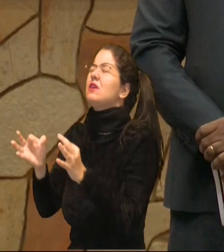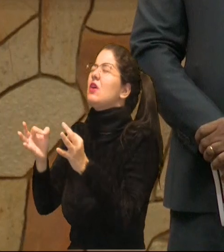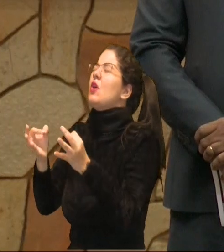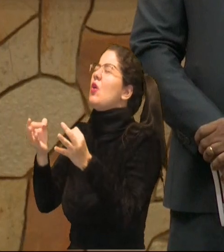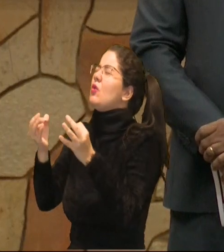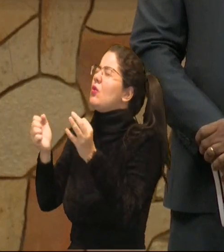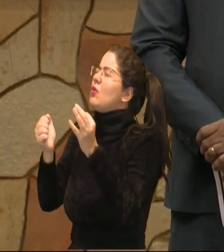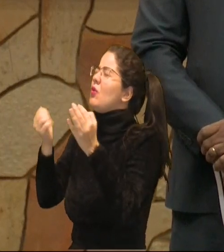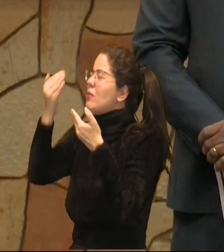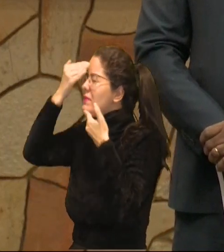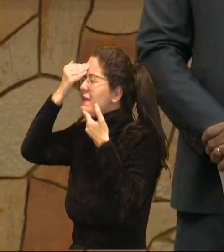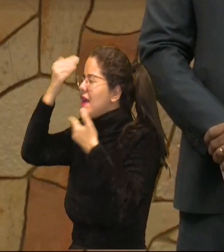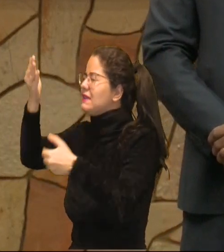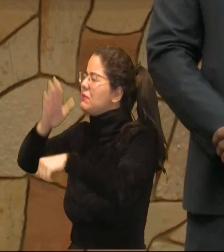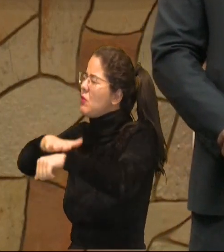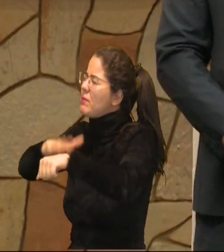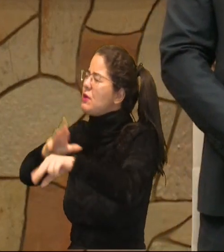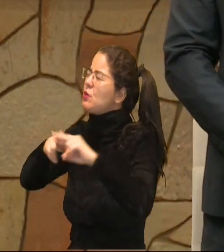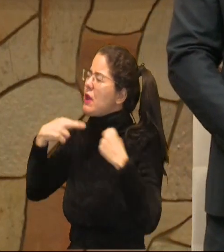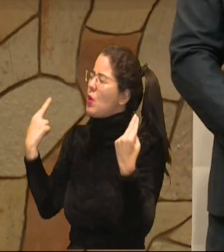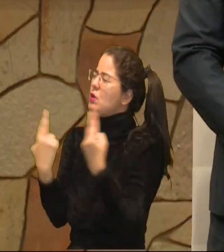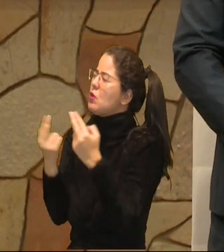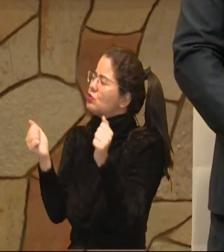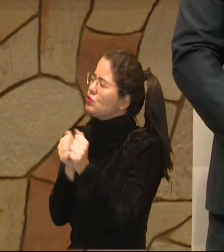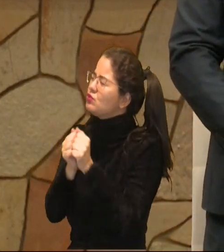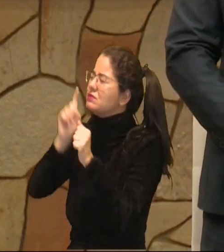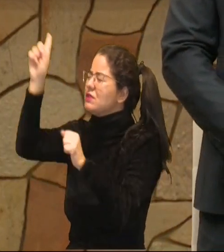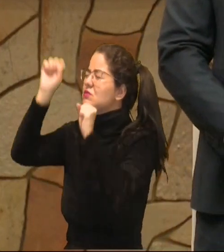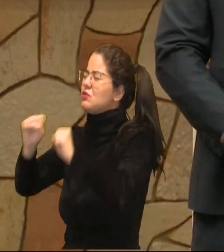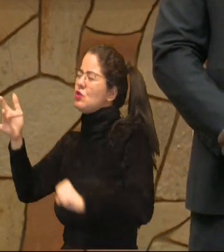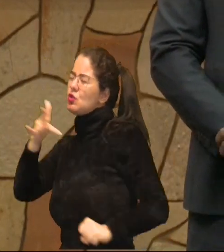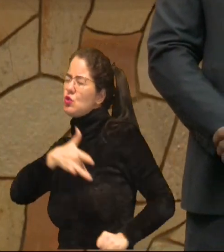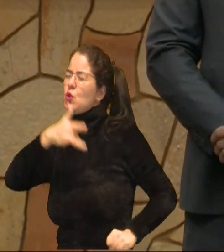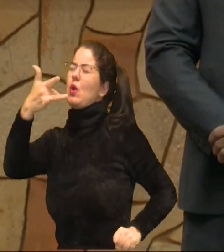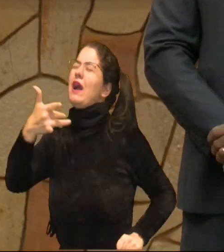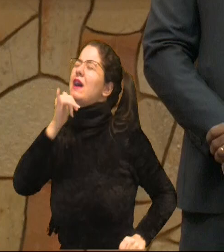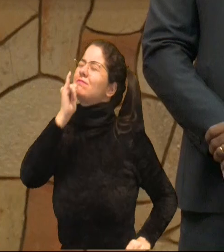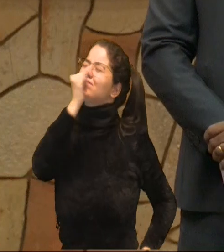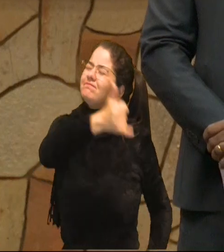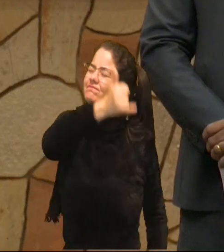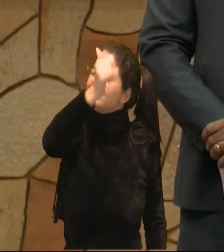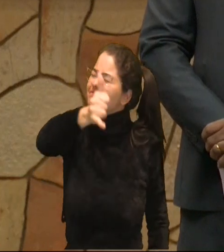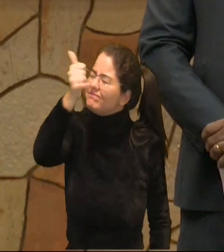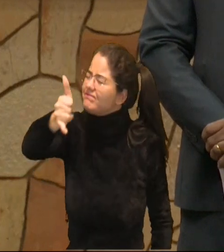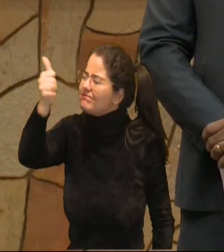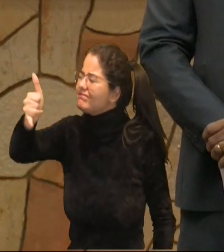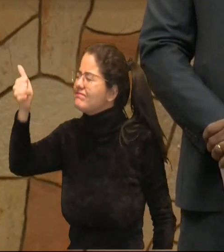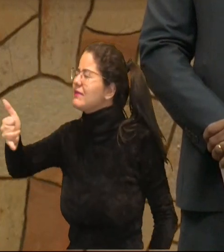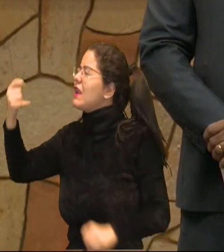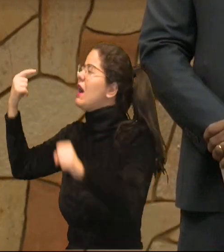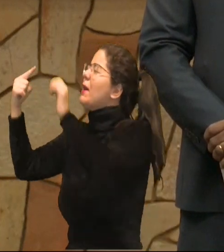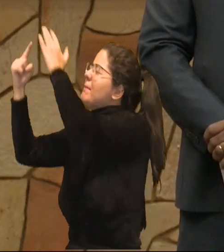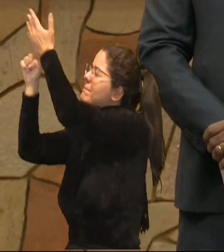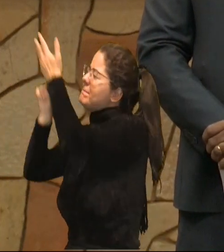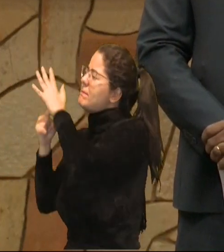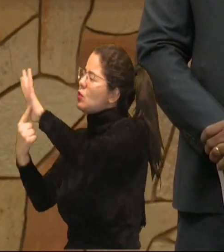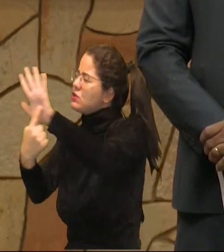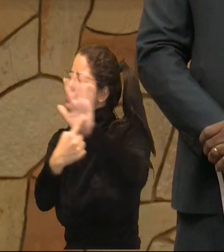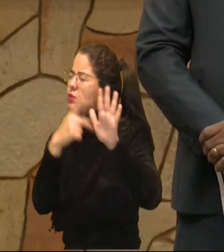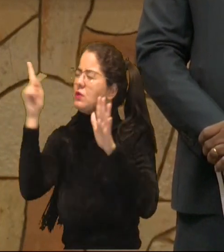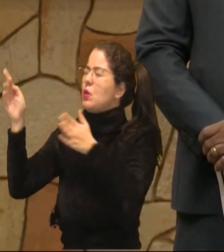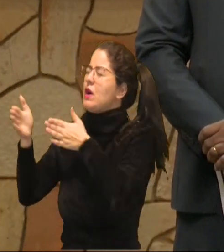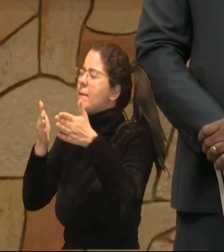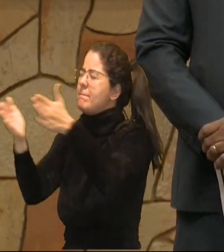aqui, Senhor, que Tu estejas presente, tocando os nossos corações, falando a cada um de nós, mostrando o Teu caminho, a Tua